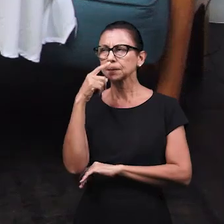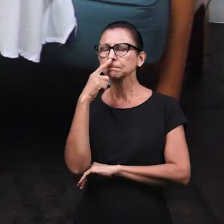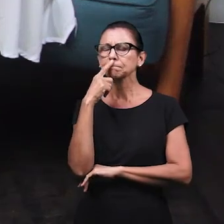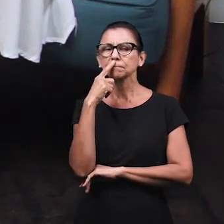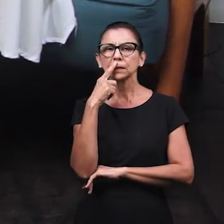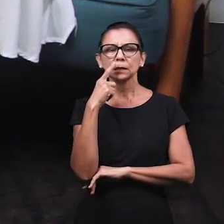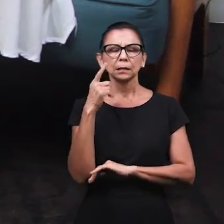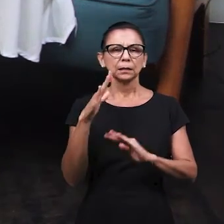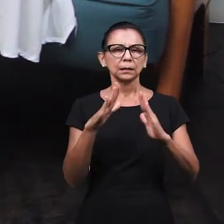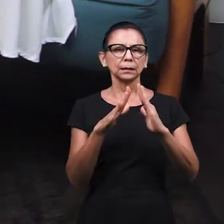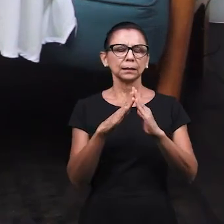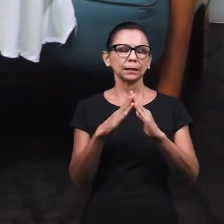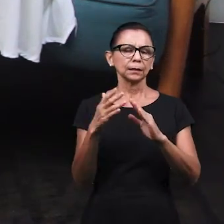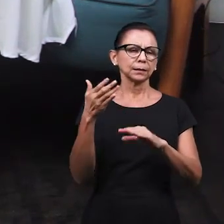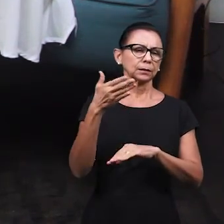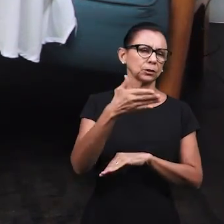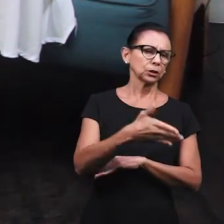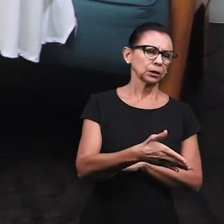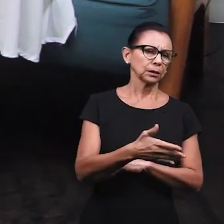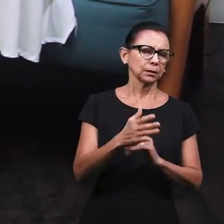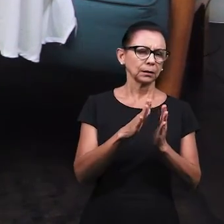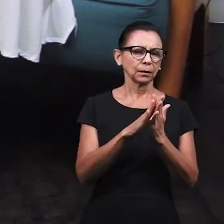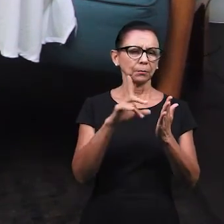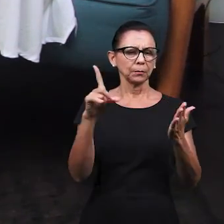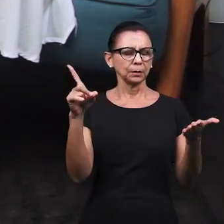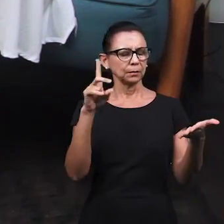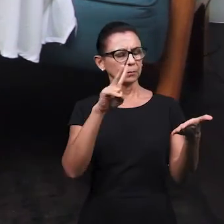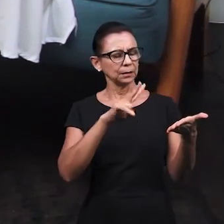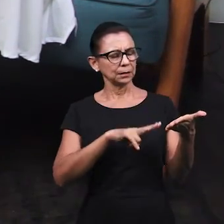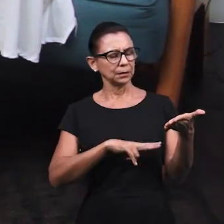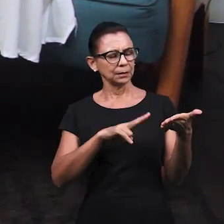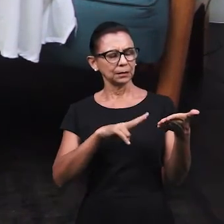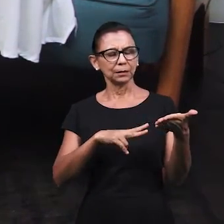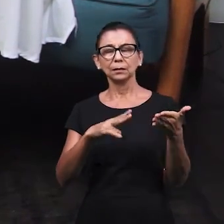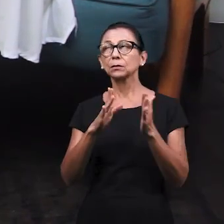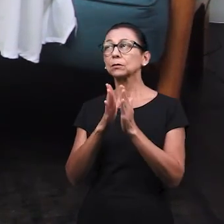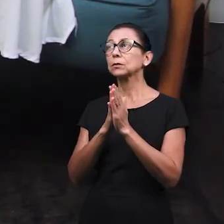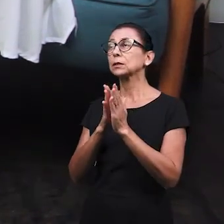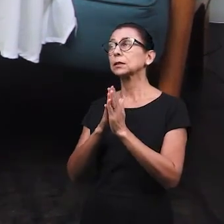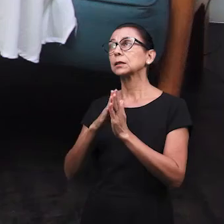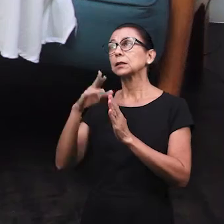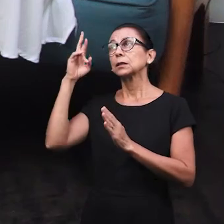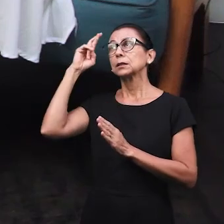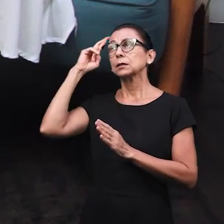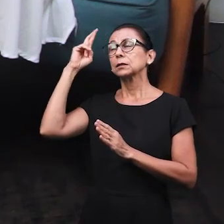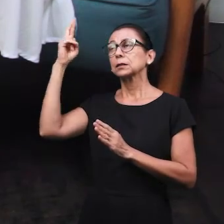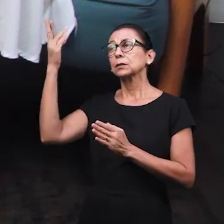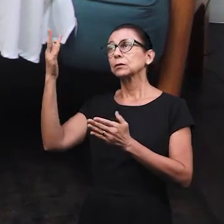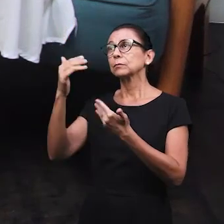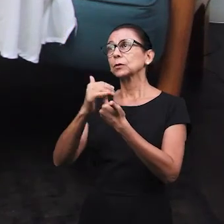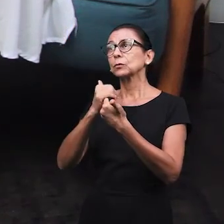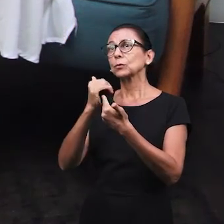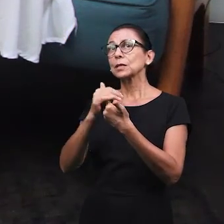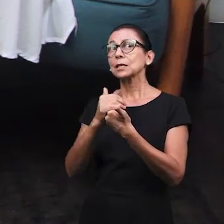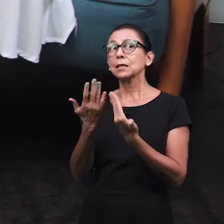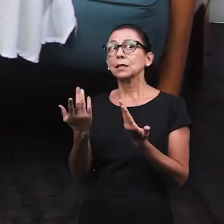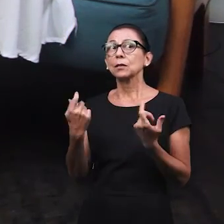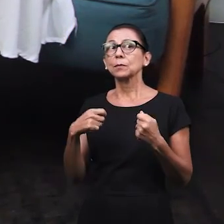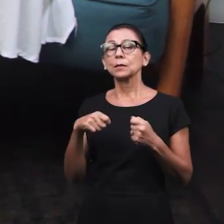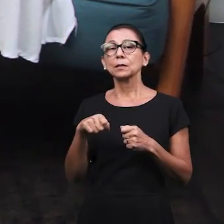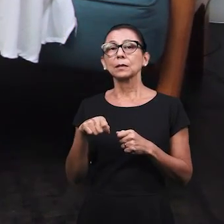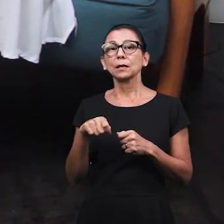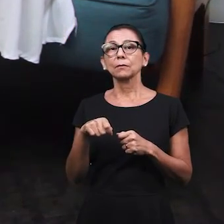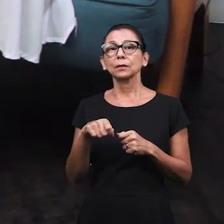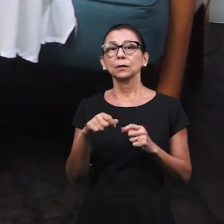feito, eu cheguei em casa, peguei a Bíblia, orei ao Senhor, pedi uma direção, porque precisava se escolher